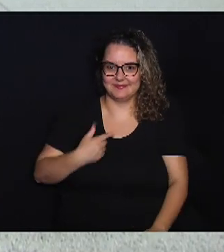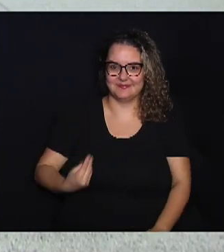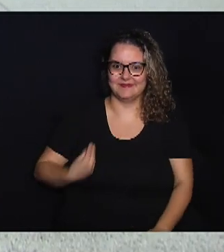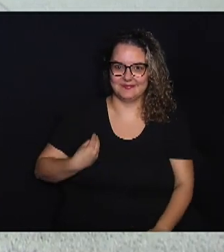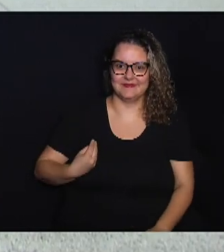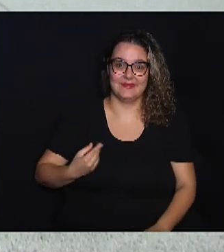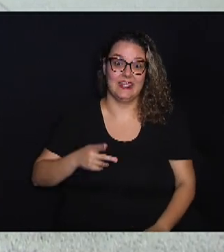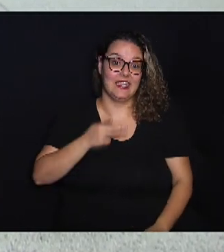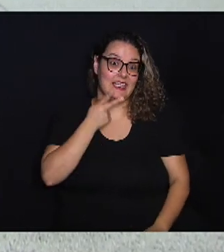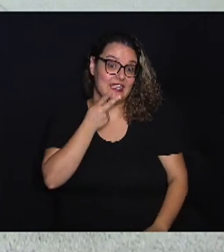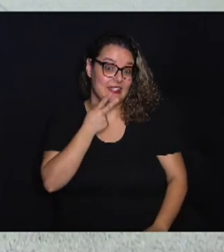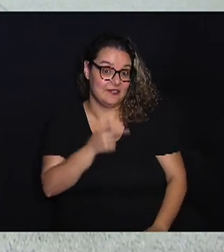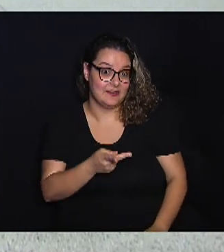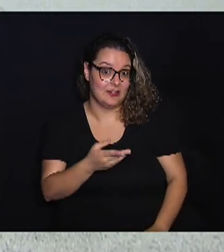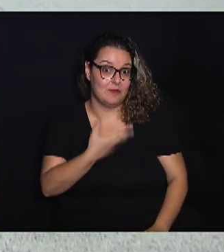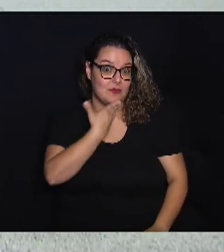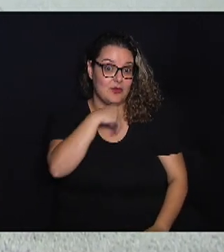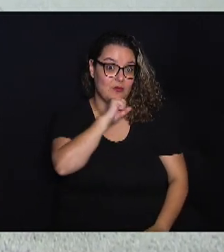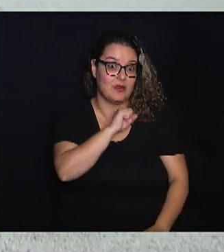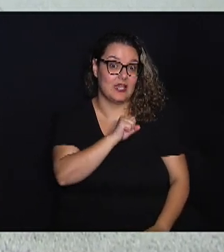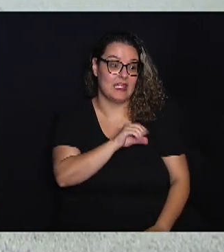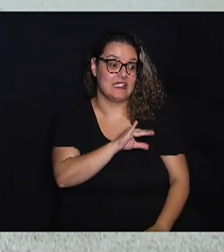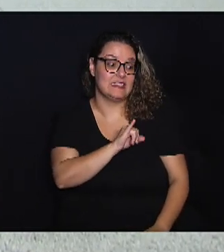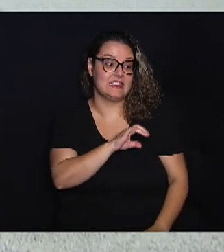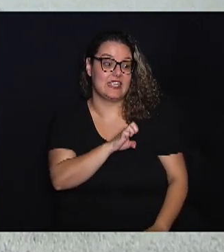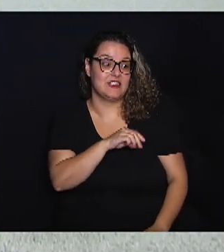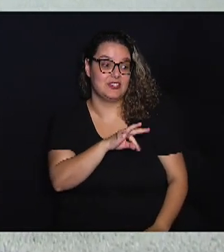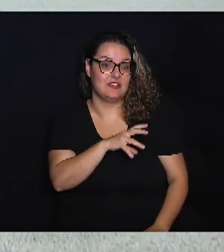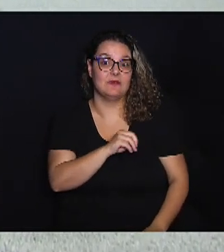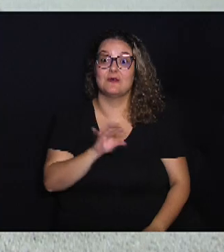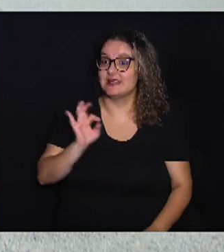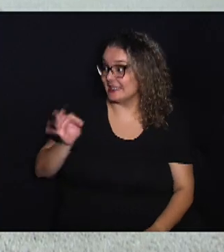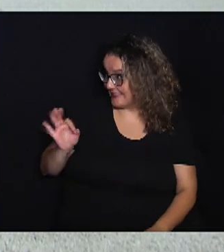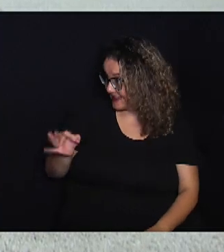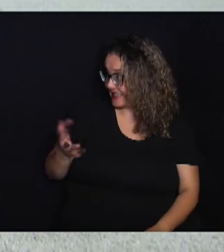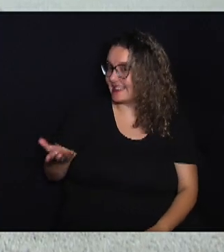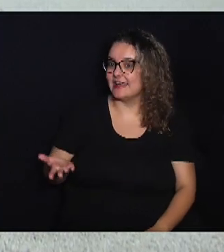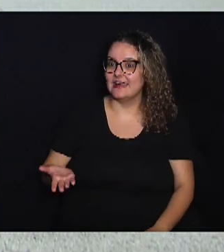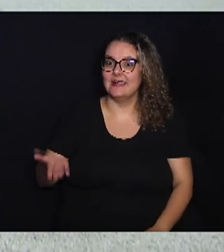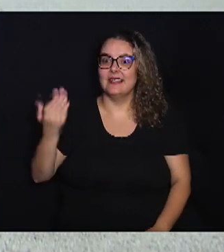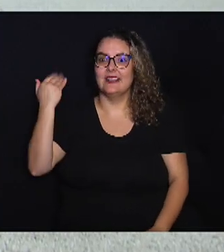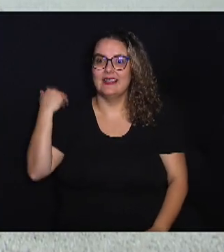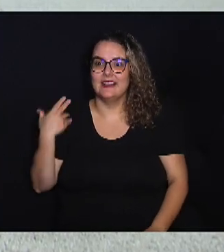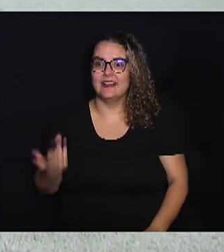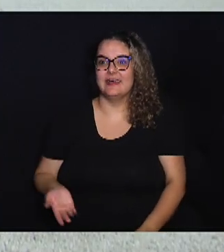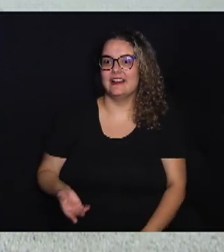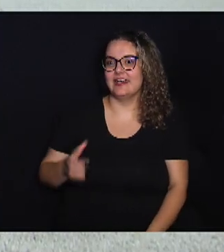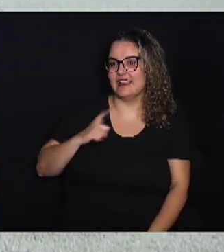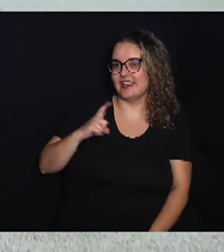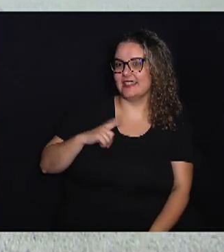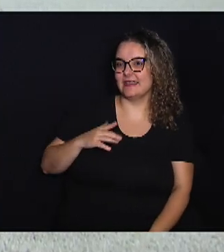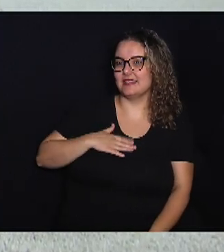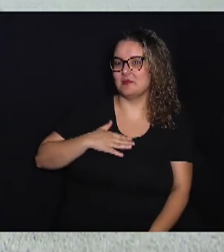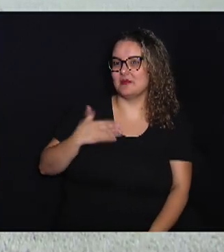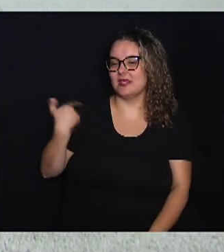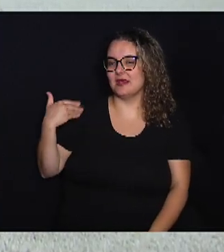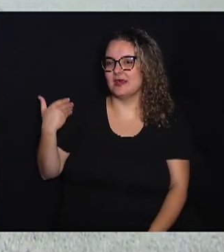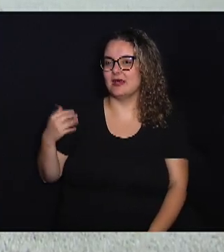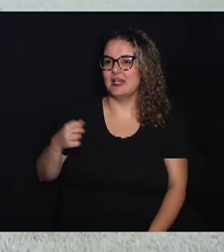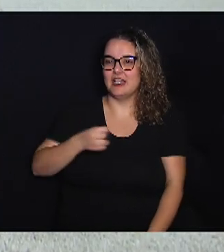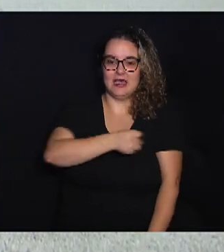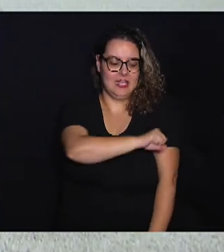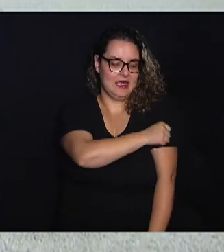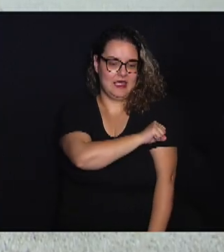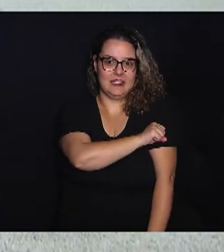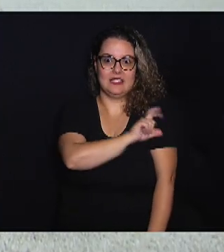pai idade falava também. que no tempo dele era científico, né? Exatamente, exatamente. Ginasial, aí até, na minha época, a gente ia até a 8ª